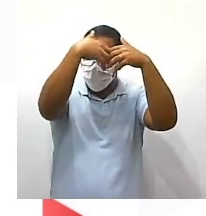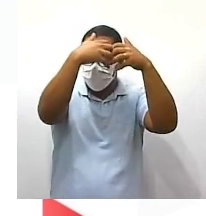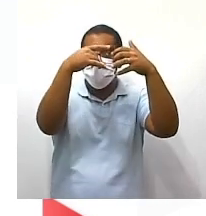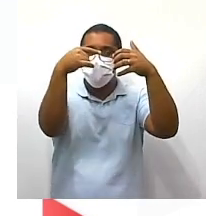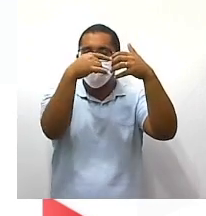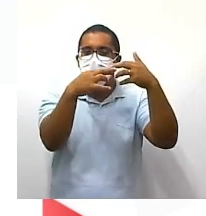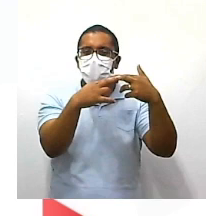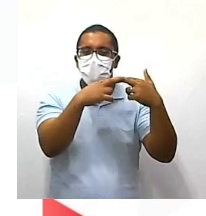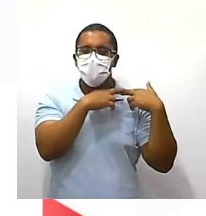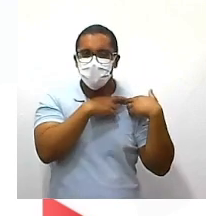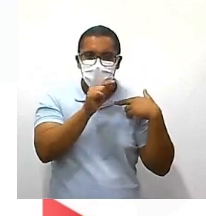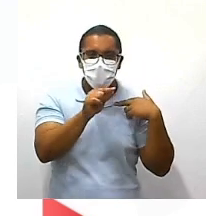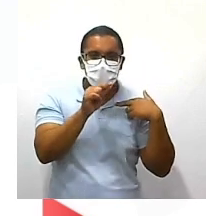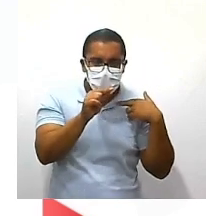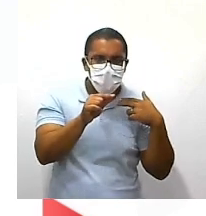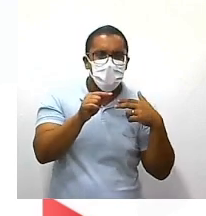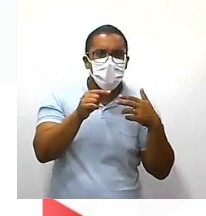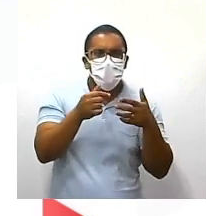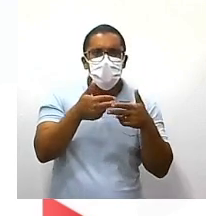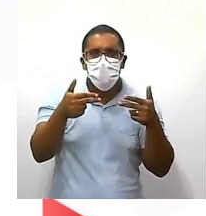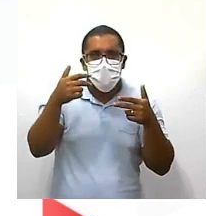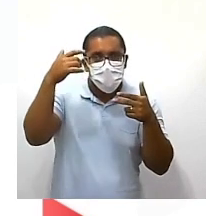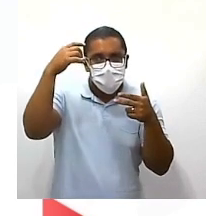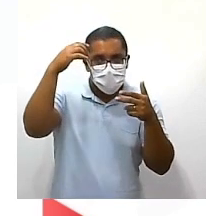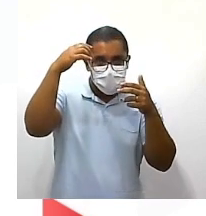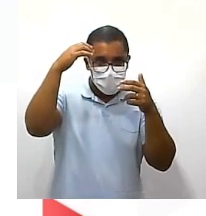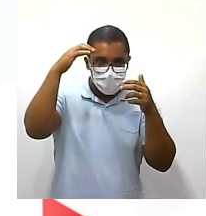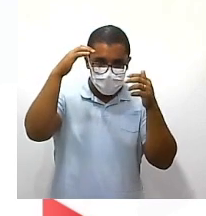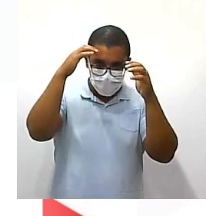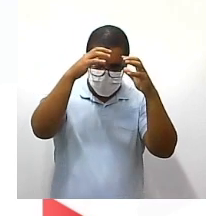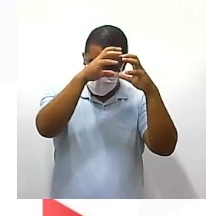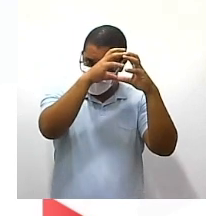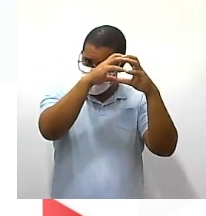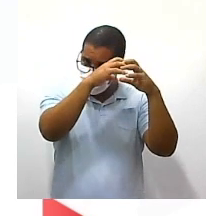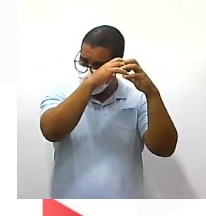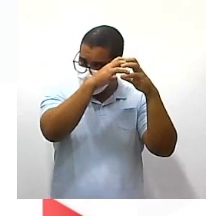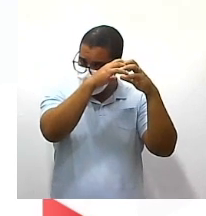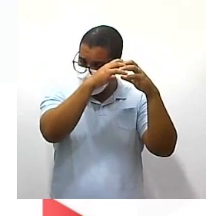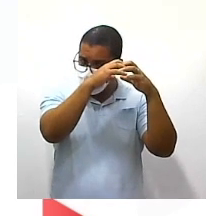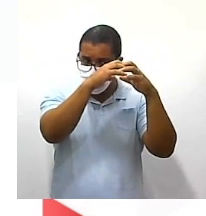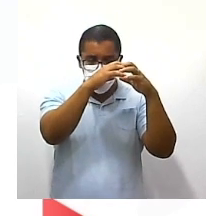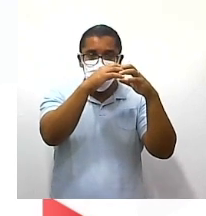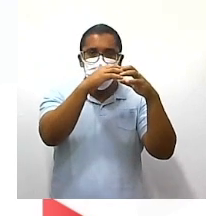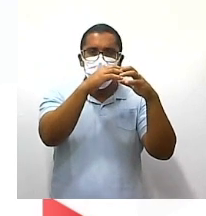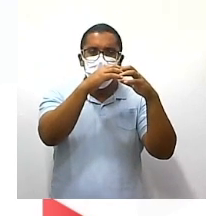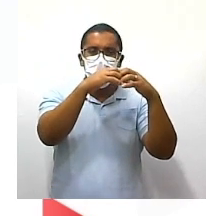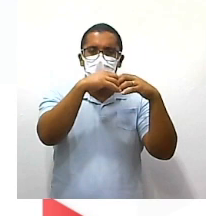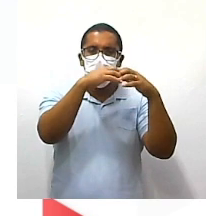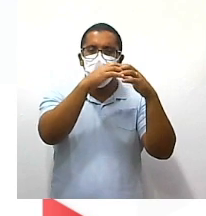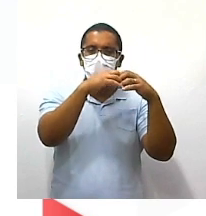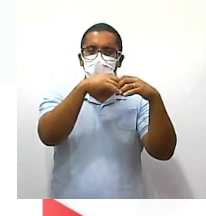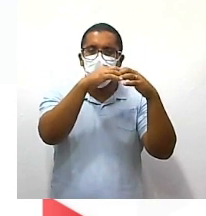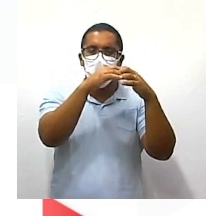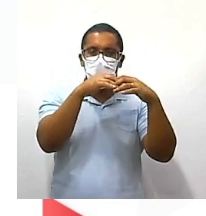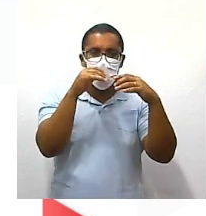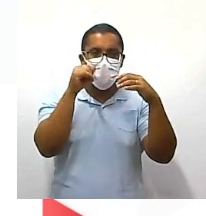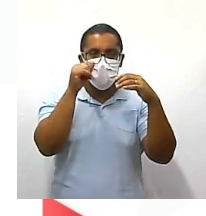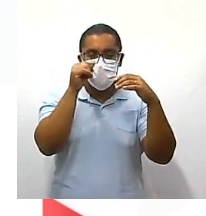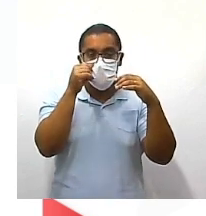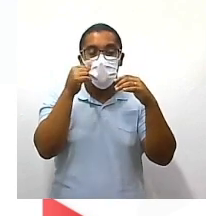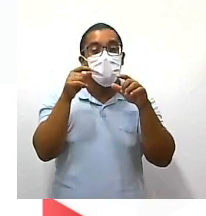são responsáveis pela atividade cerebral. E existe também a questão da dependência